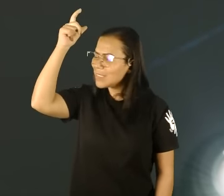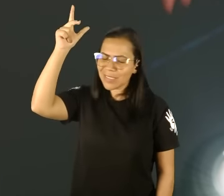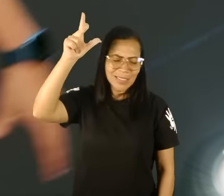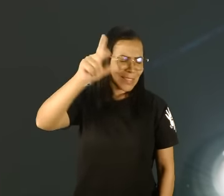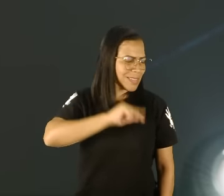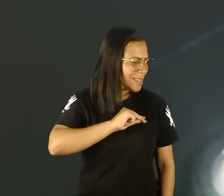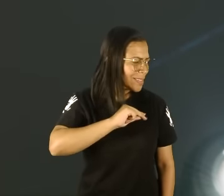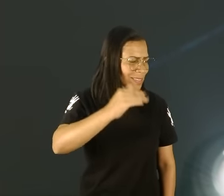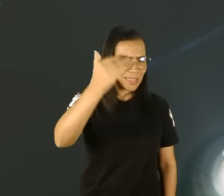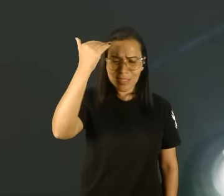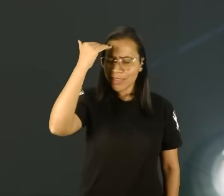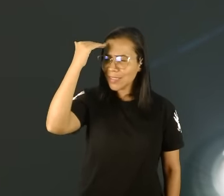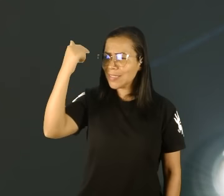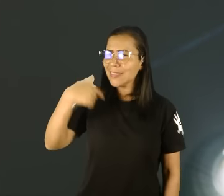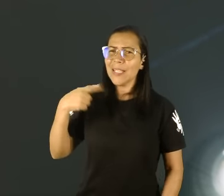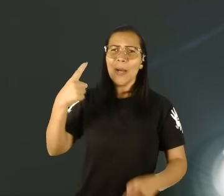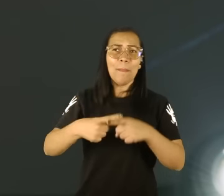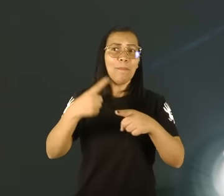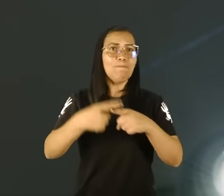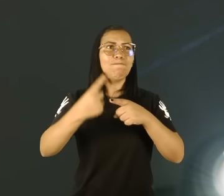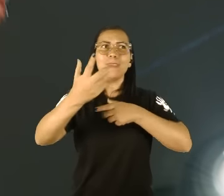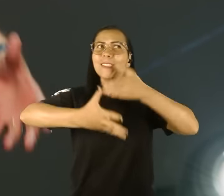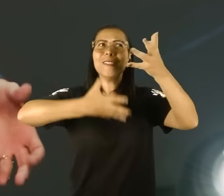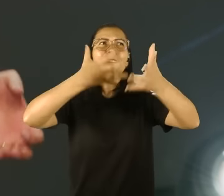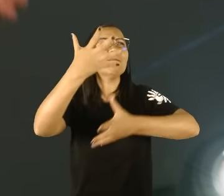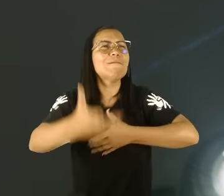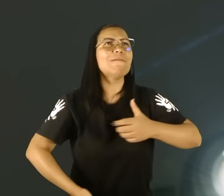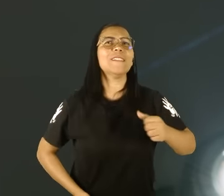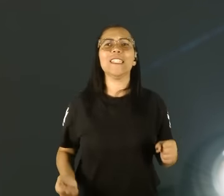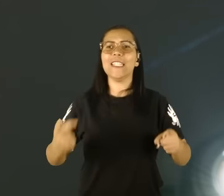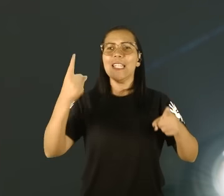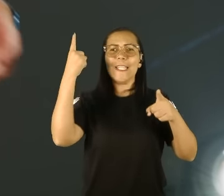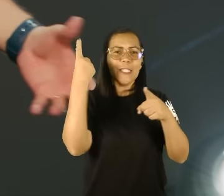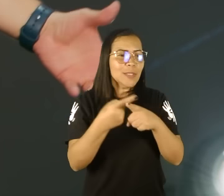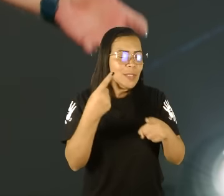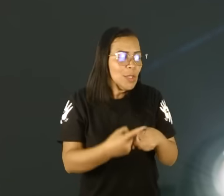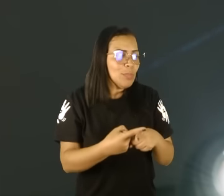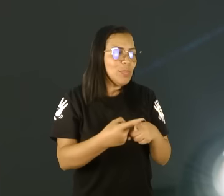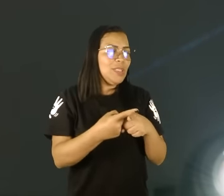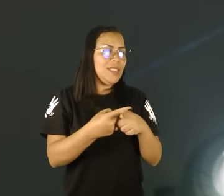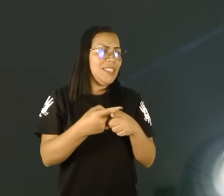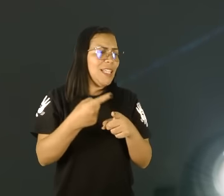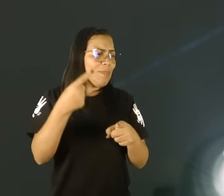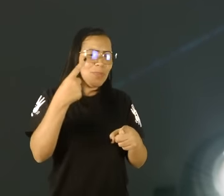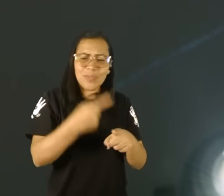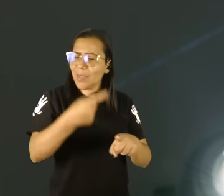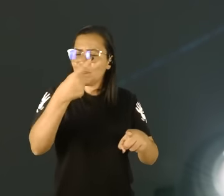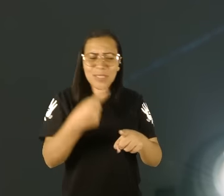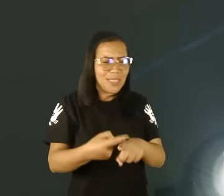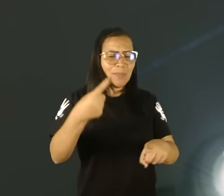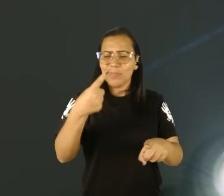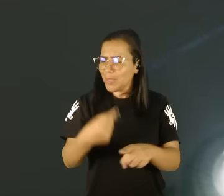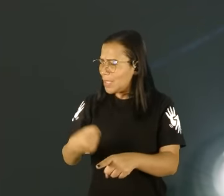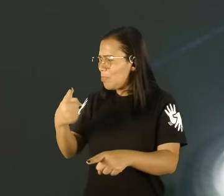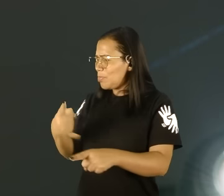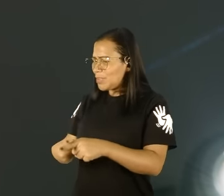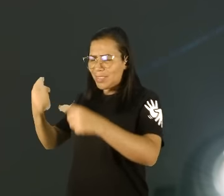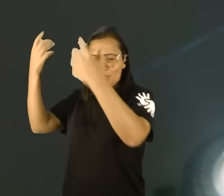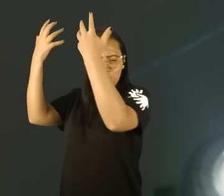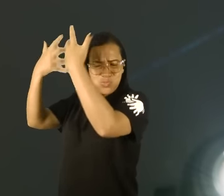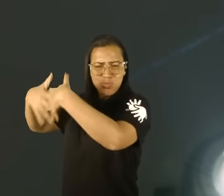que eu não falei tal coisa? Por que eu não agi diferente? Esses são os tipos de reflexões perdidas, reflexões que não levam a nada, a não